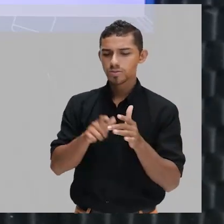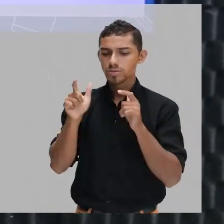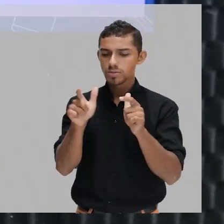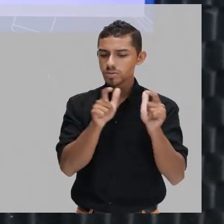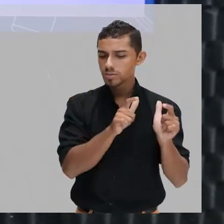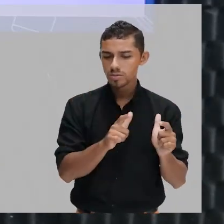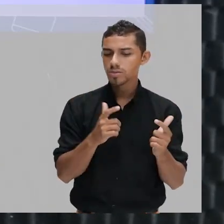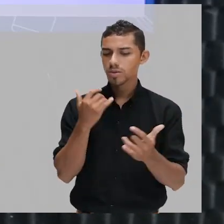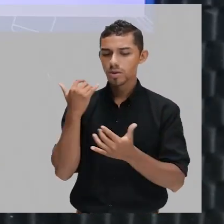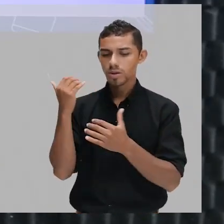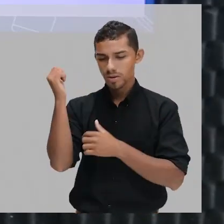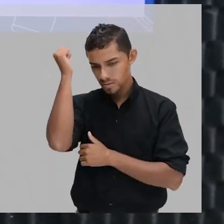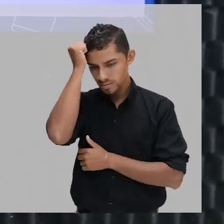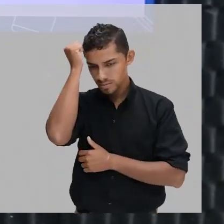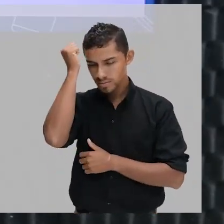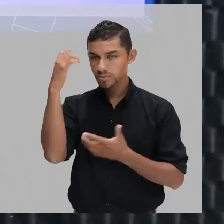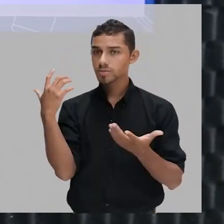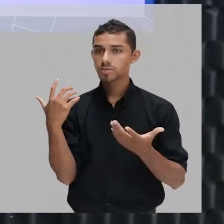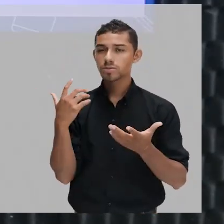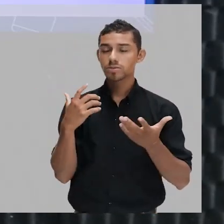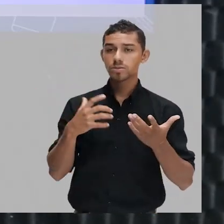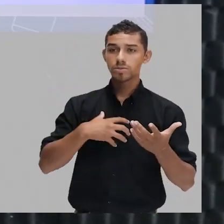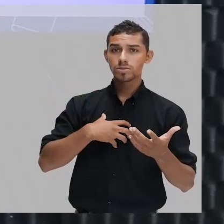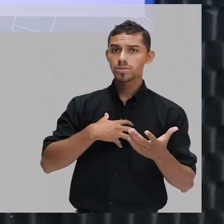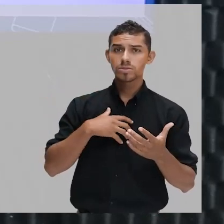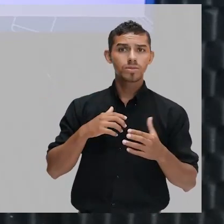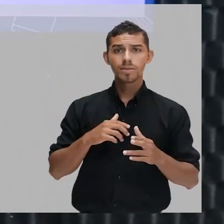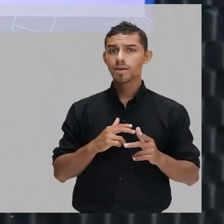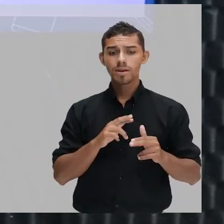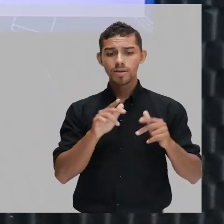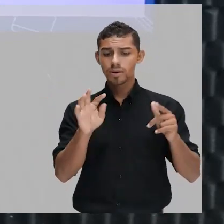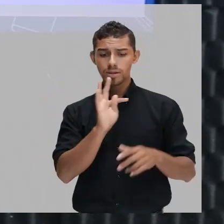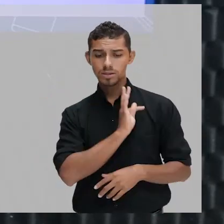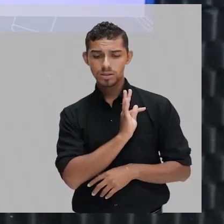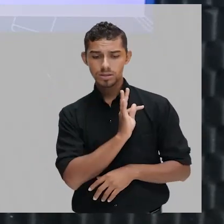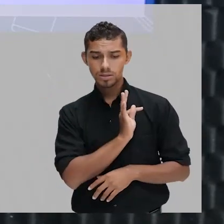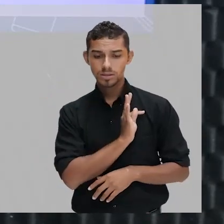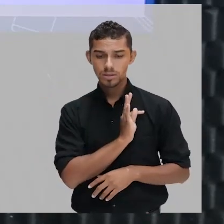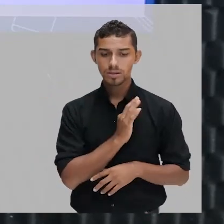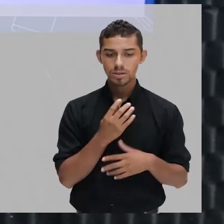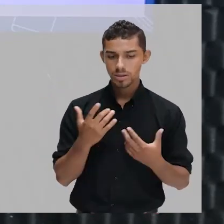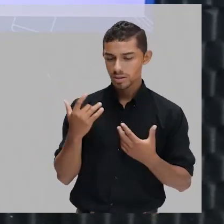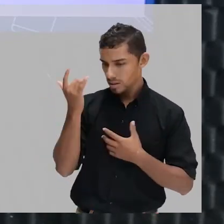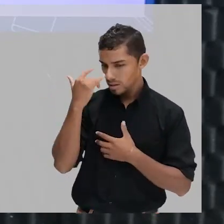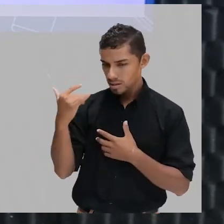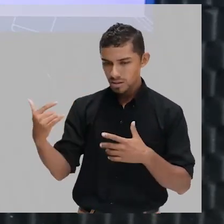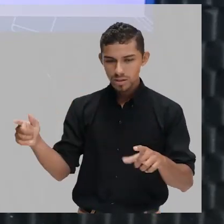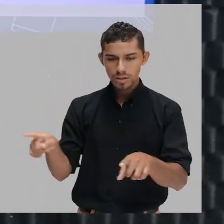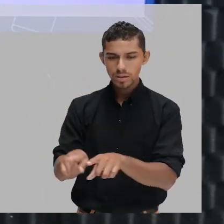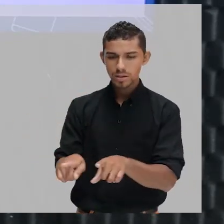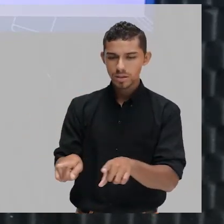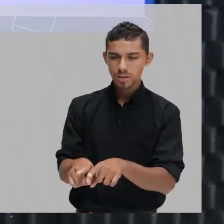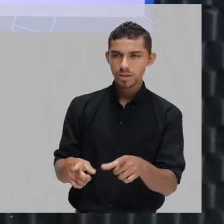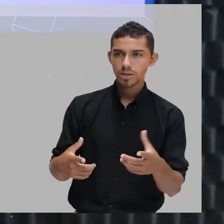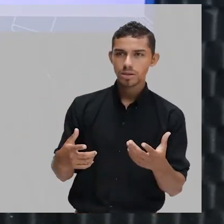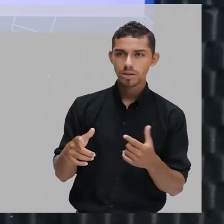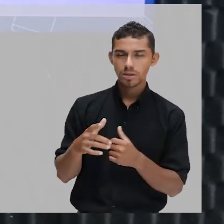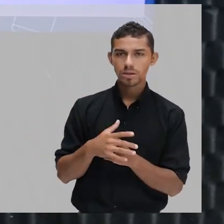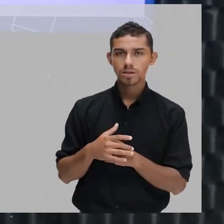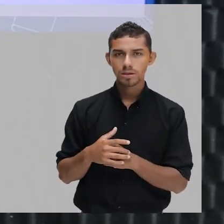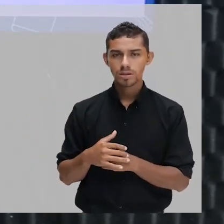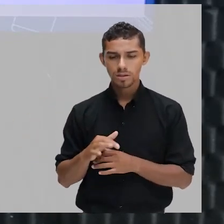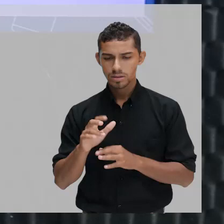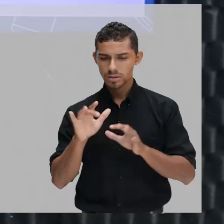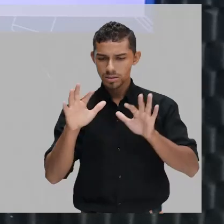o boneco. O Giramundo, eles dominam uma série de técnicas de manipulação. Quem acha que a manipulação se dá somente através